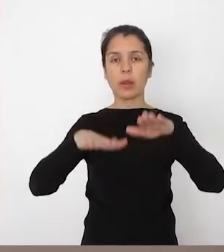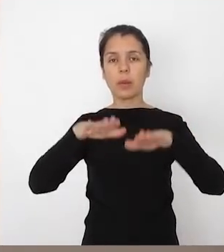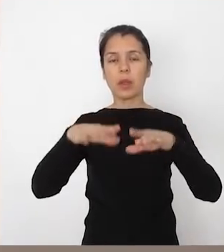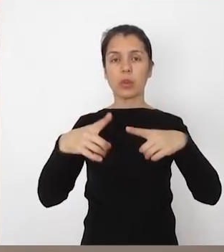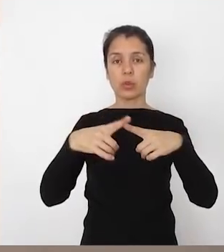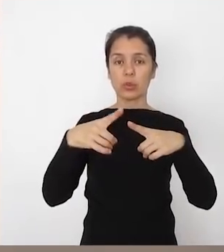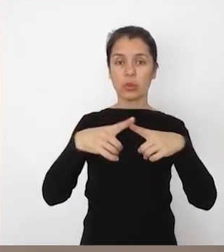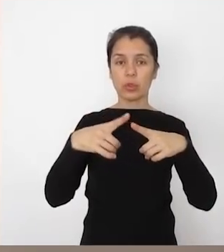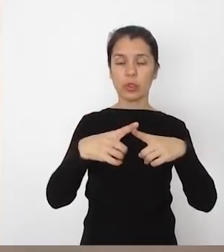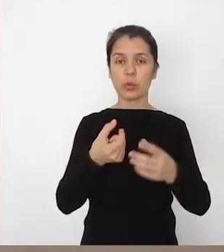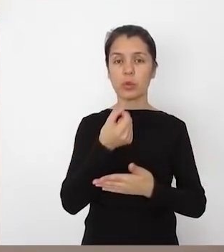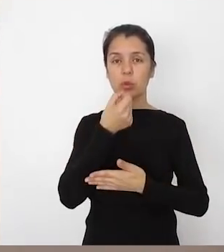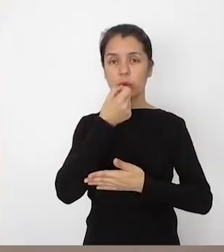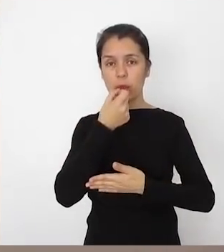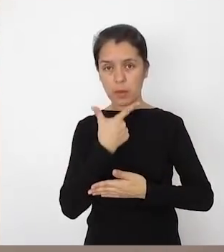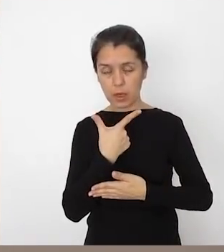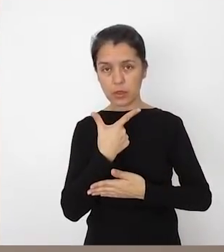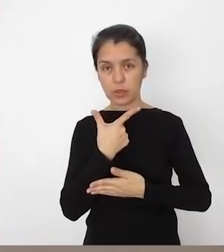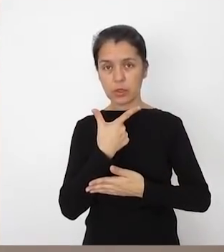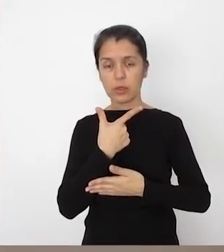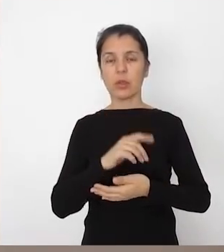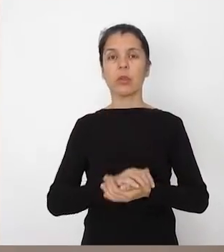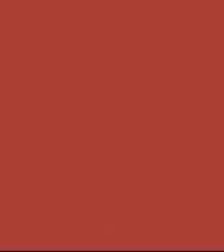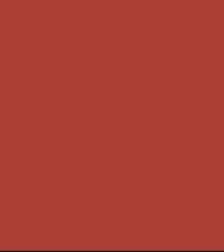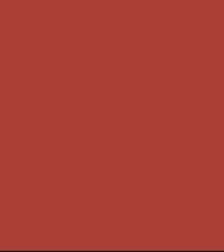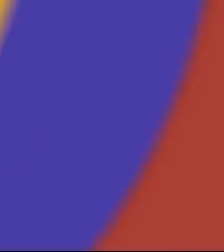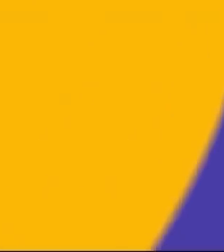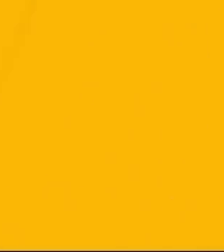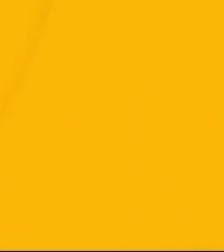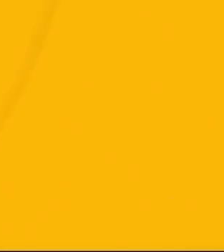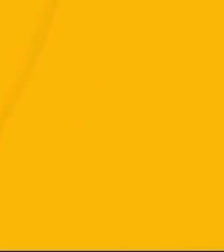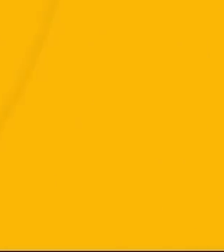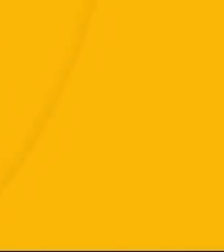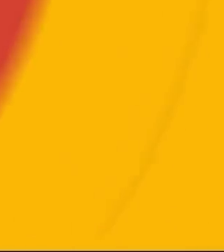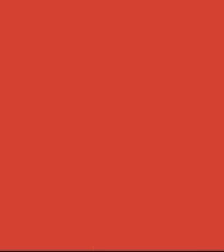a todos felicidades, muito sucesso e até outro momento. Obrigado.